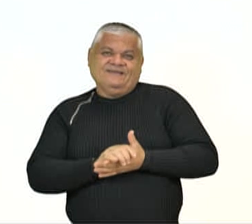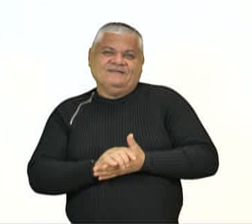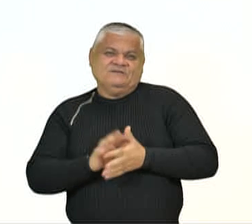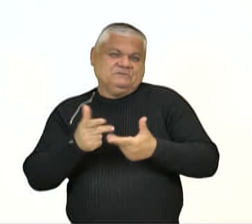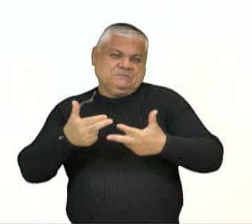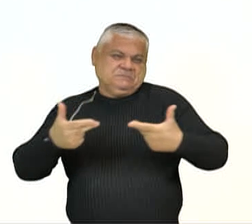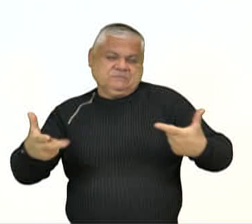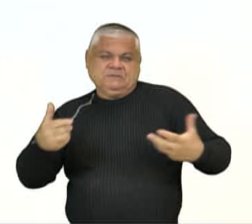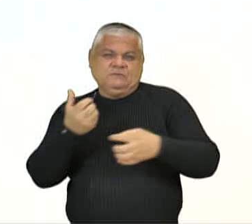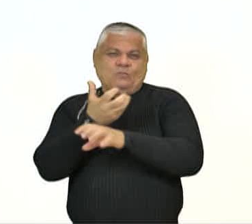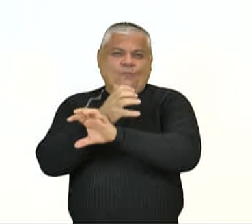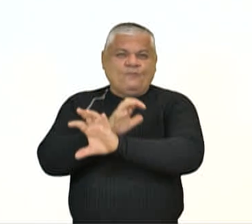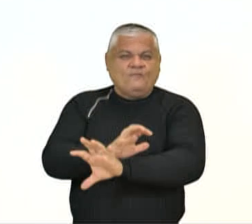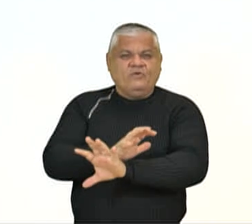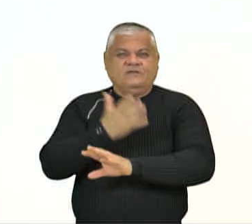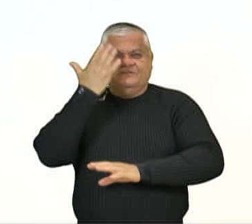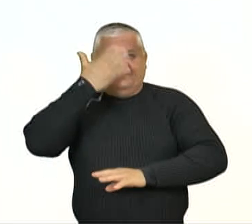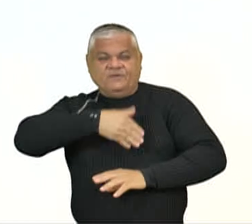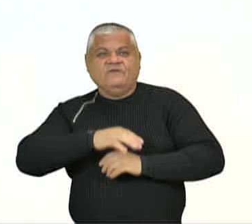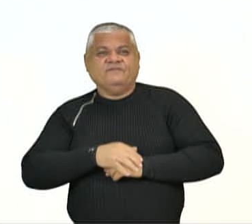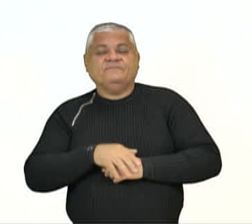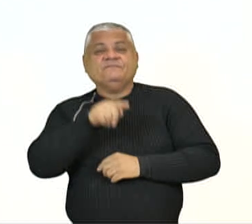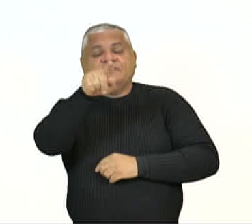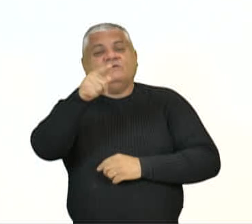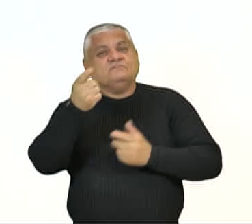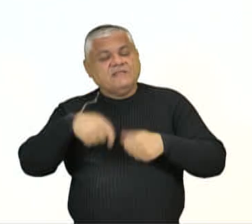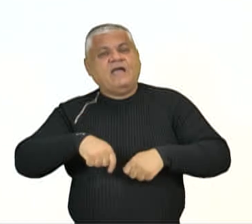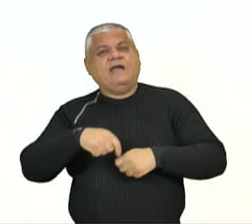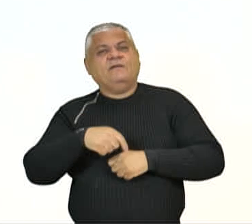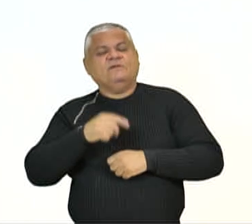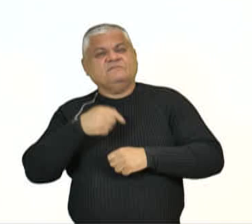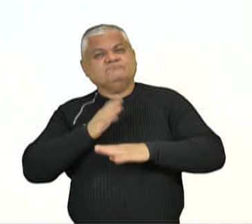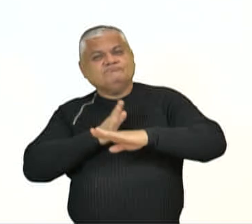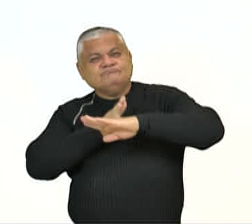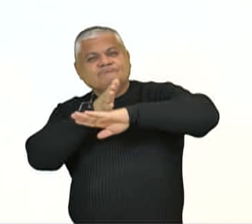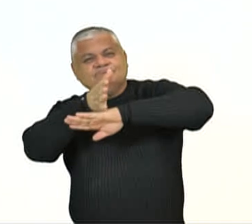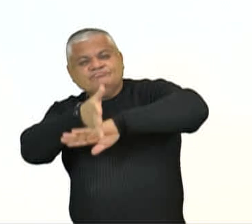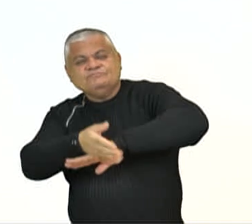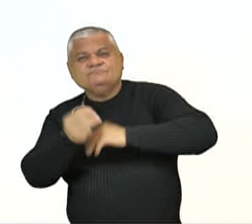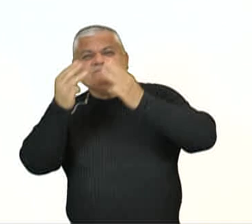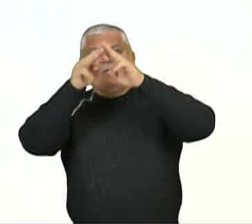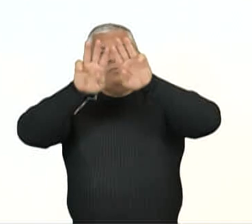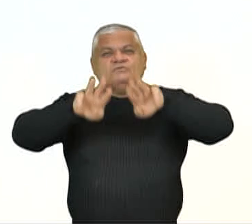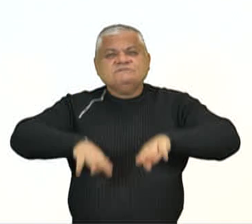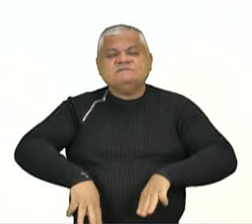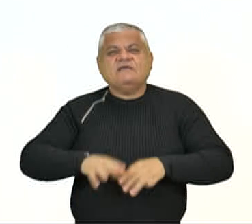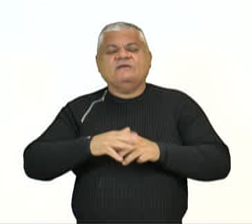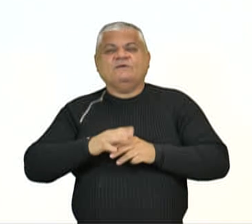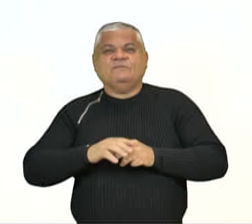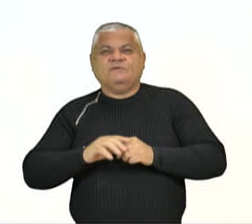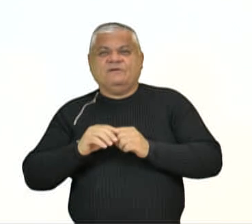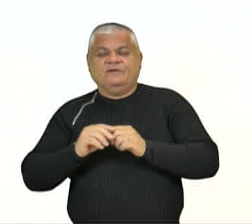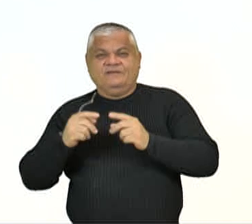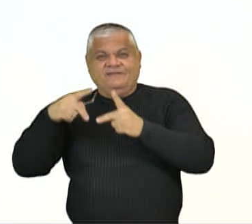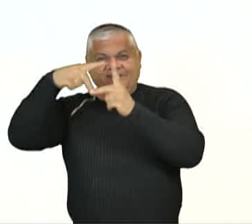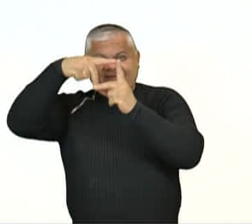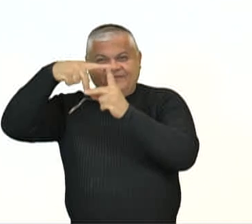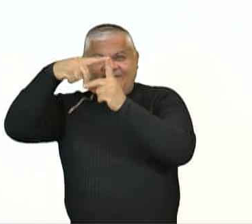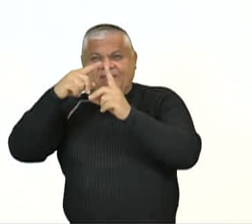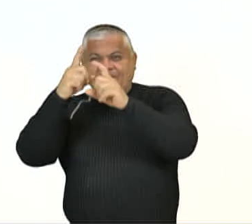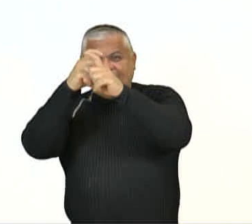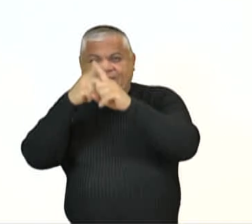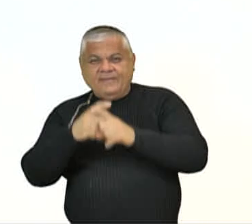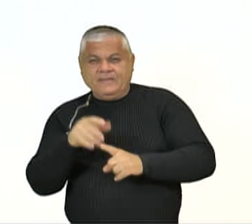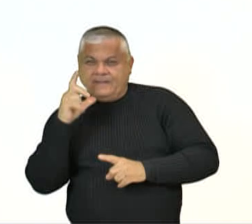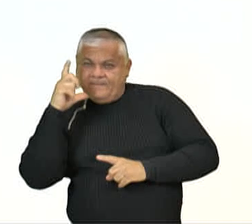de fósseis, de registros fósseis, a gente convida vocês a fazer um tour pelo museu através do acesso pelo QR Code e